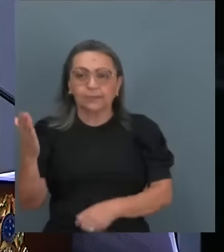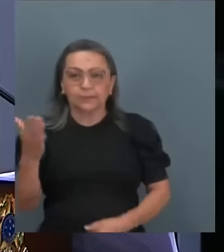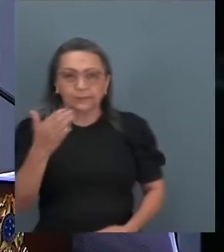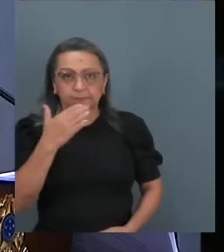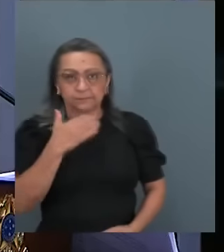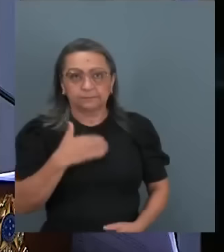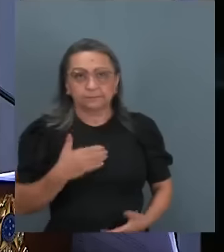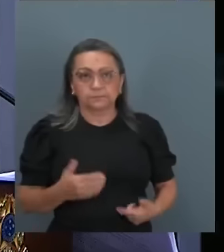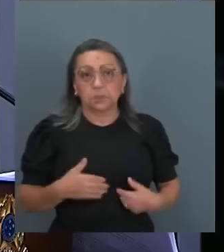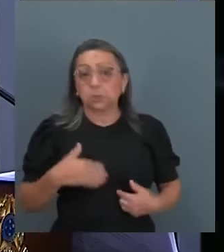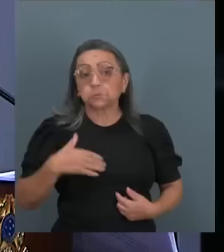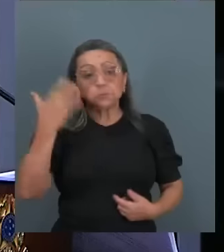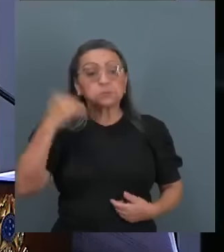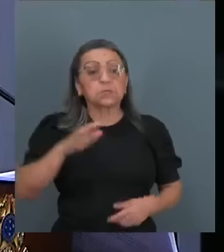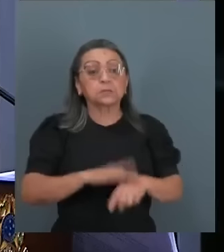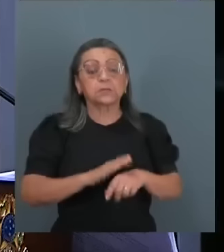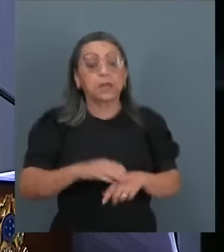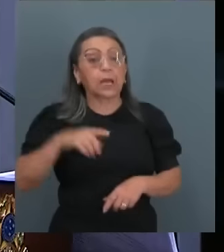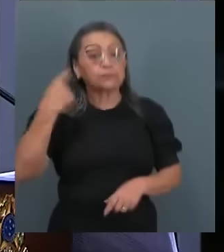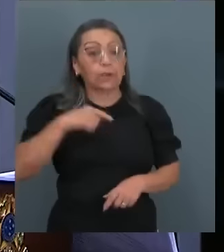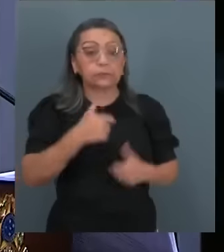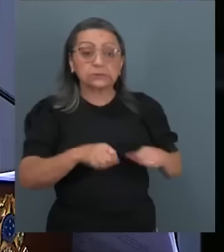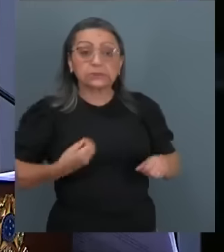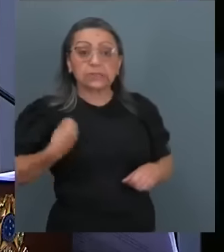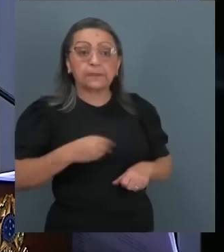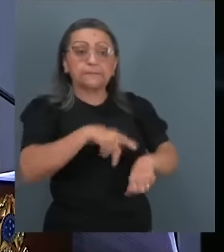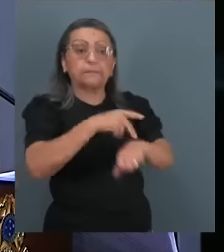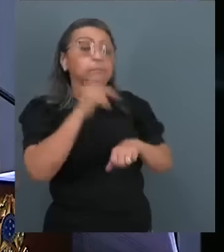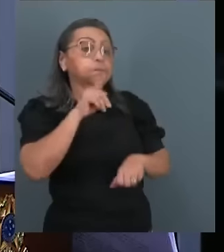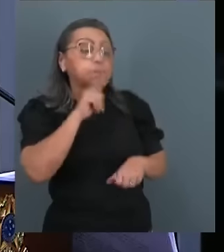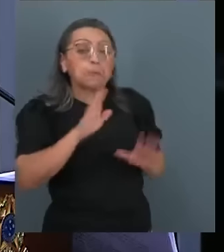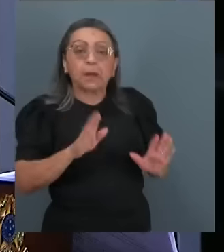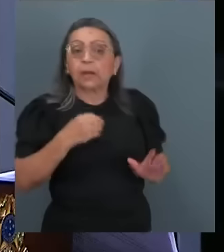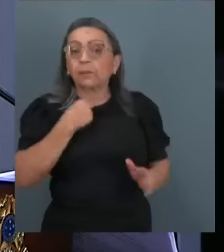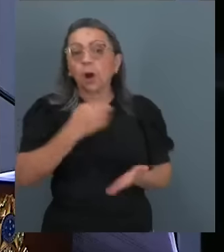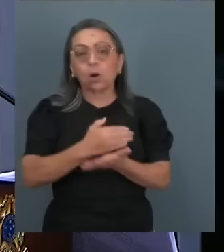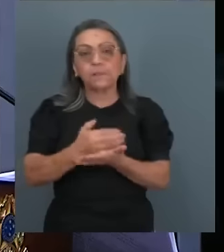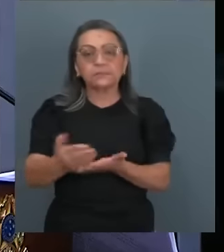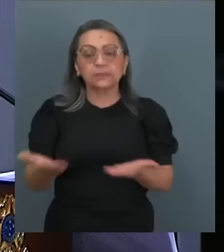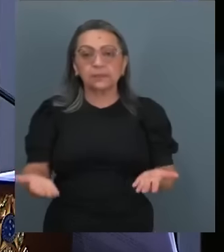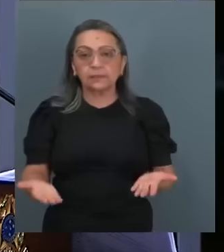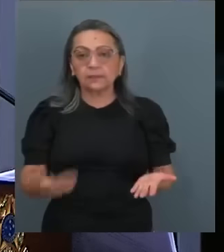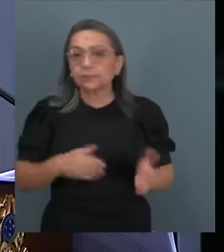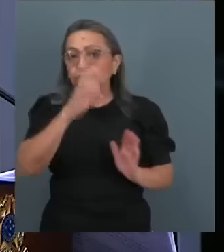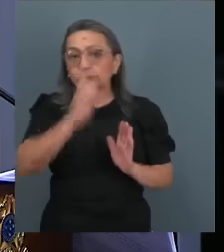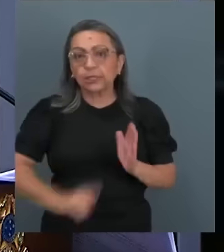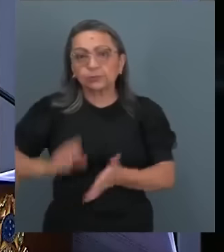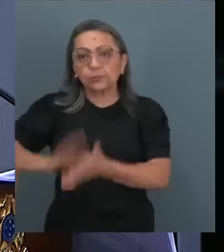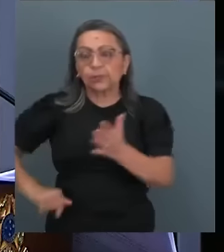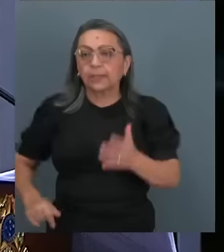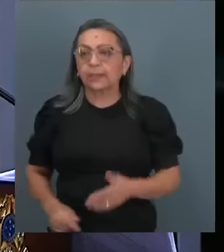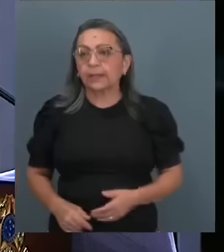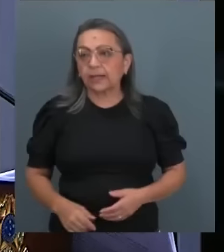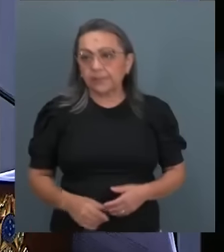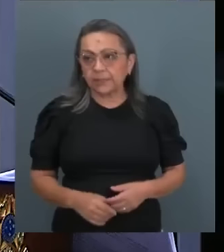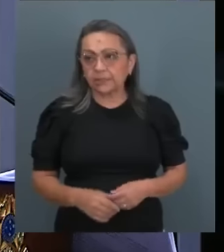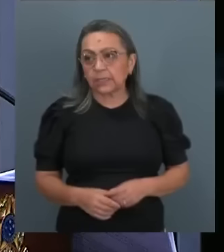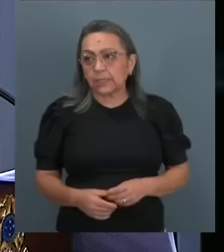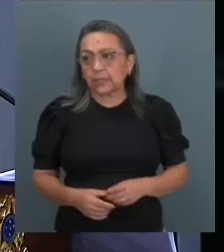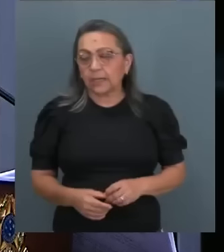seus advogados lá nos Estados Unidos. Ele não pode conversar. Olha o direito sendo negado. Isso